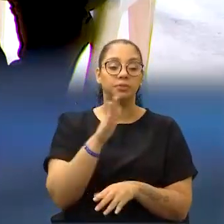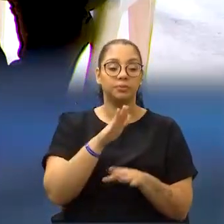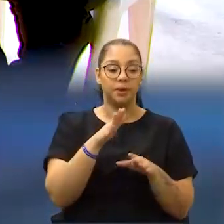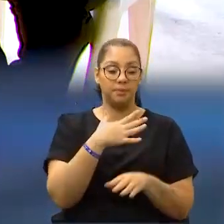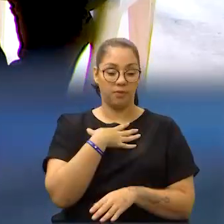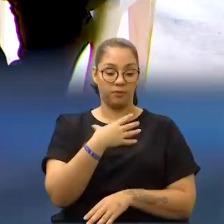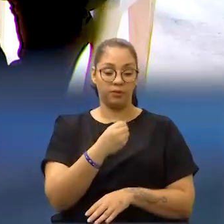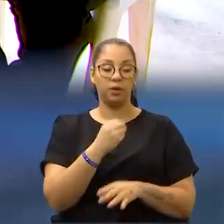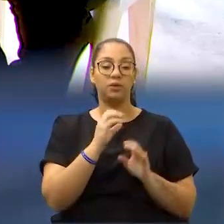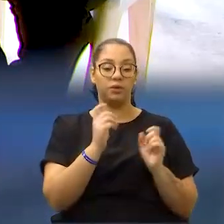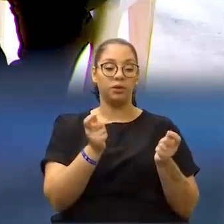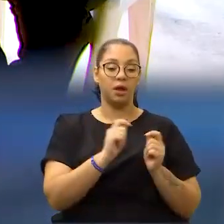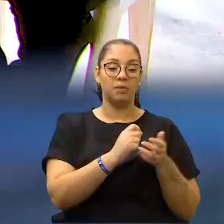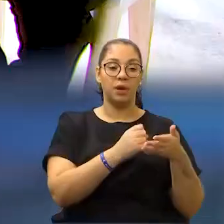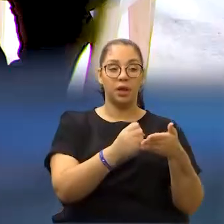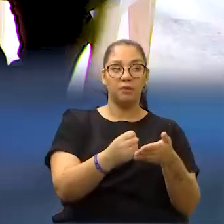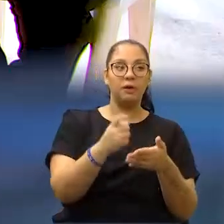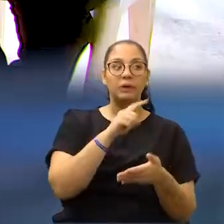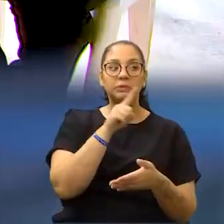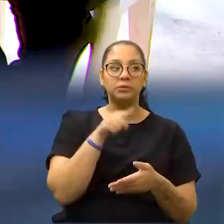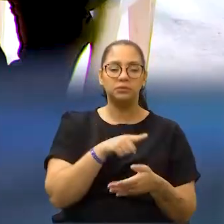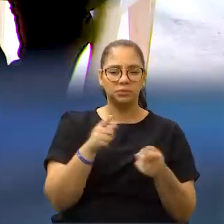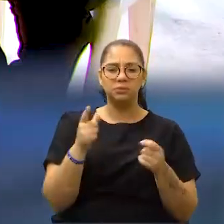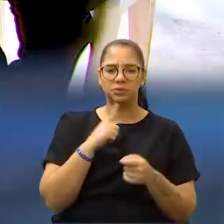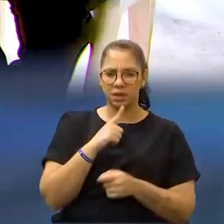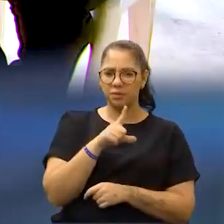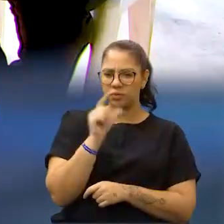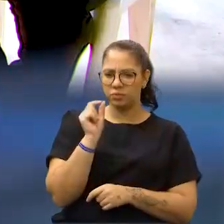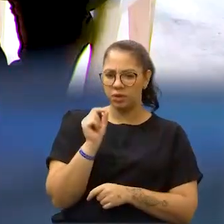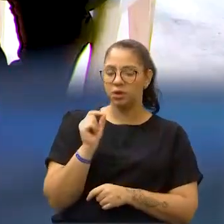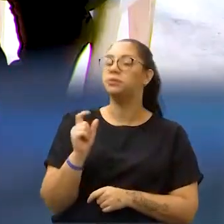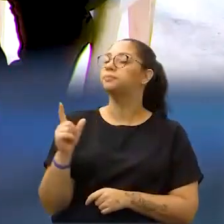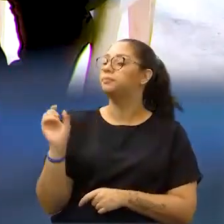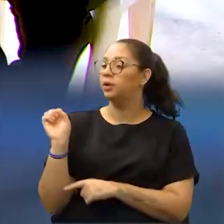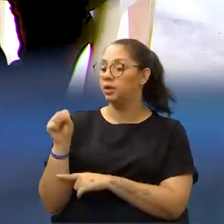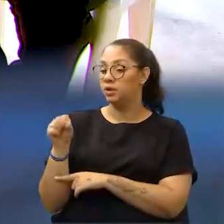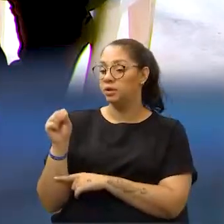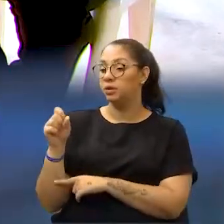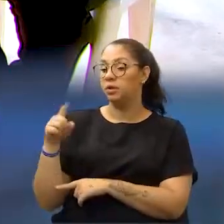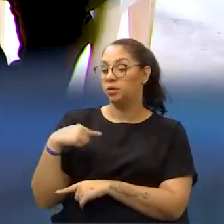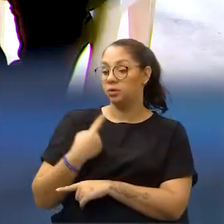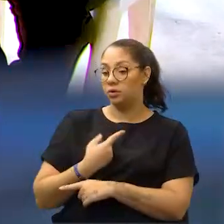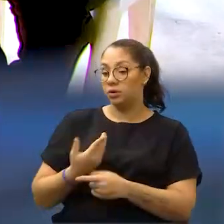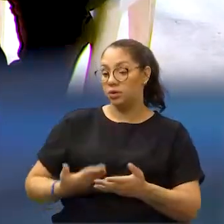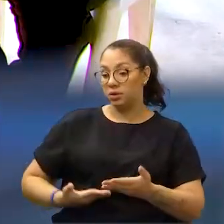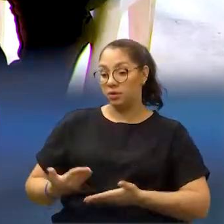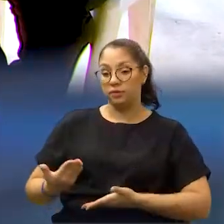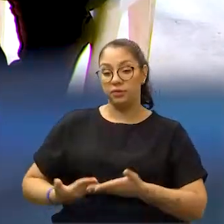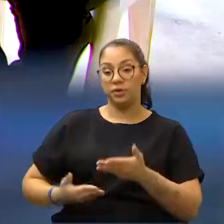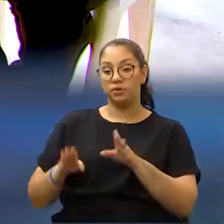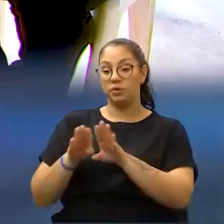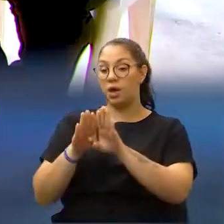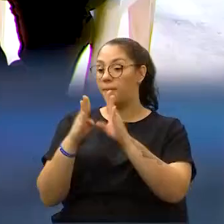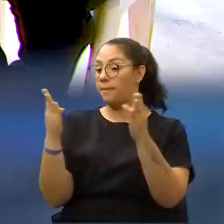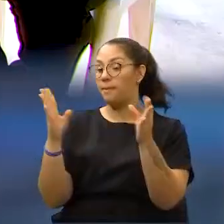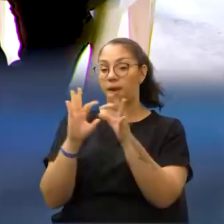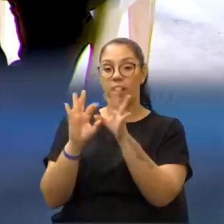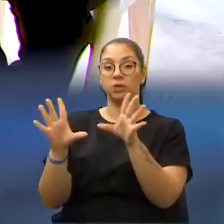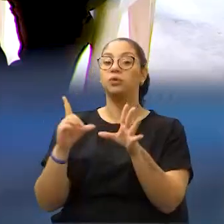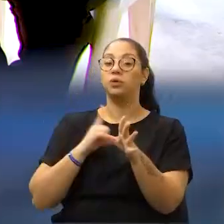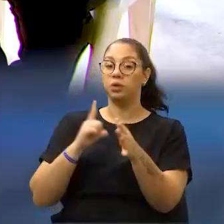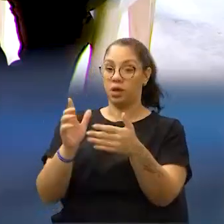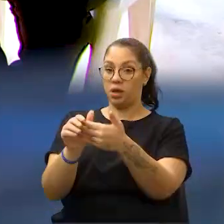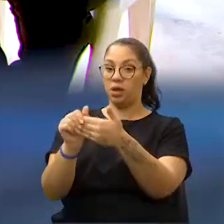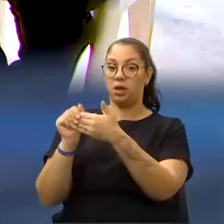e pense, será que meu filho não tem um espaço aqui? Também existe essa possibilidade? Sim. Nós somos um serviço de